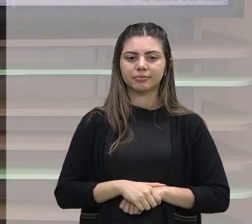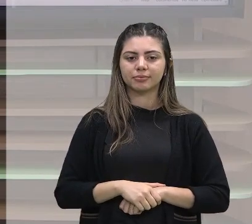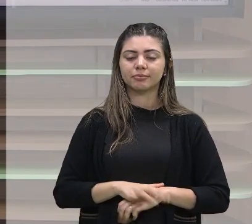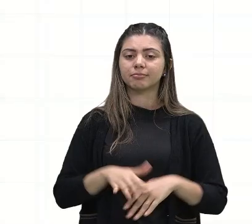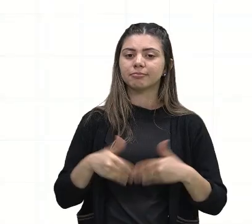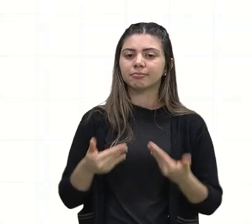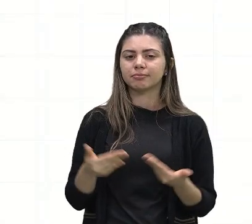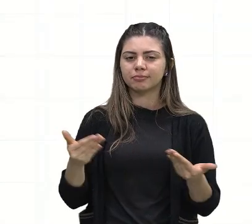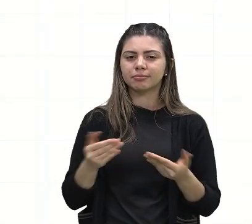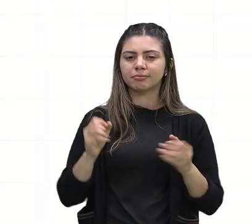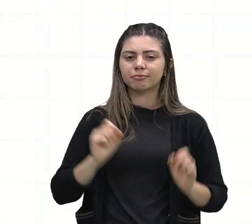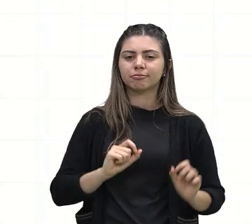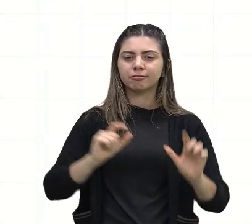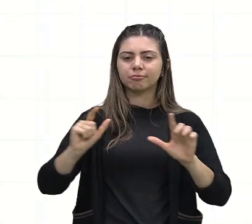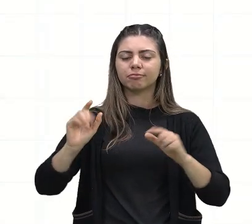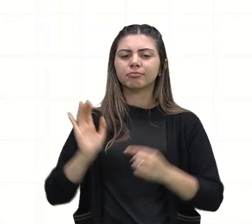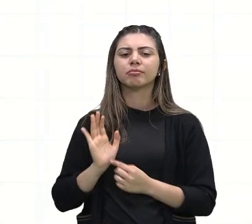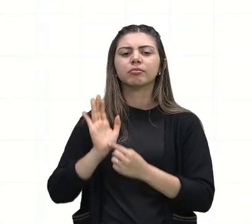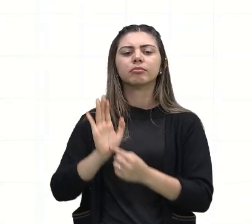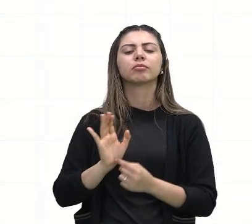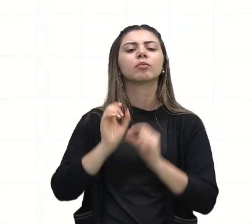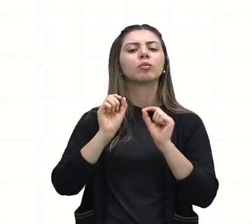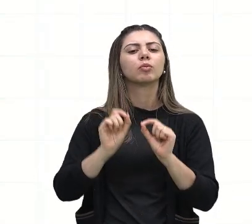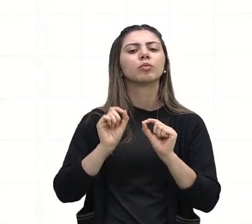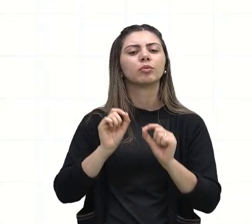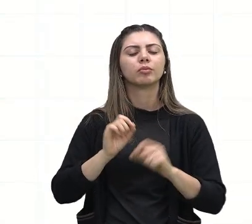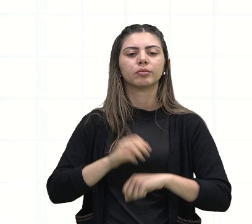Então, agora eu vou mostrar para vocês, né,